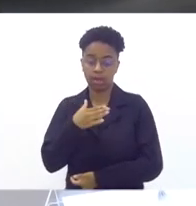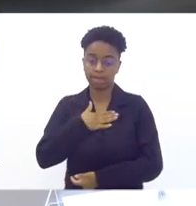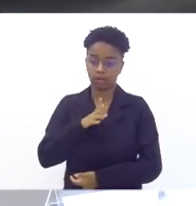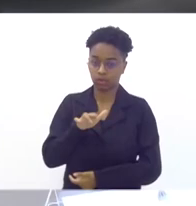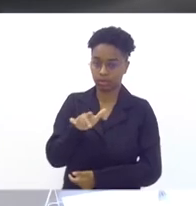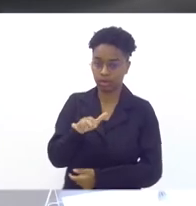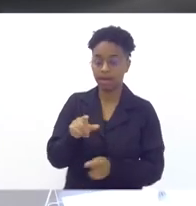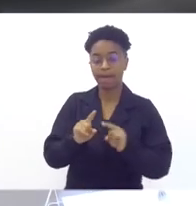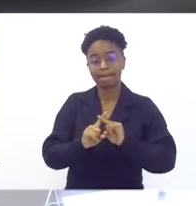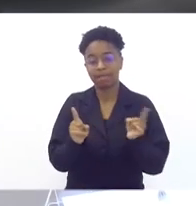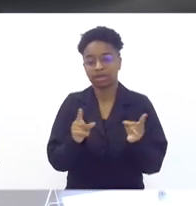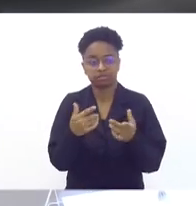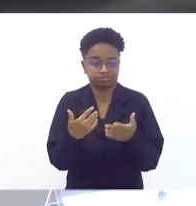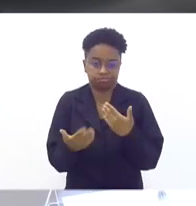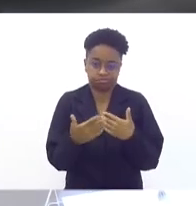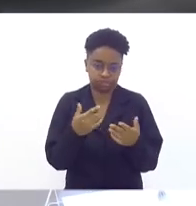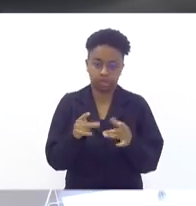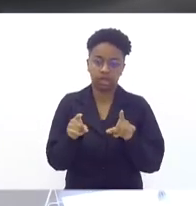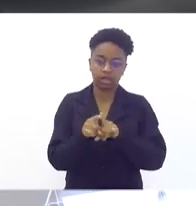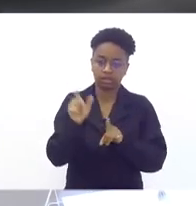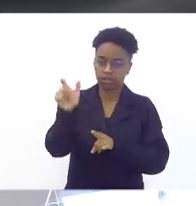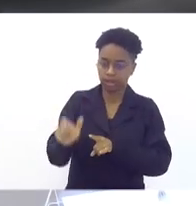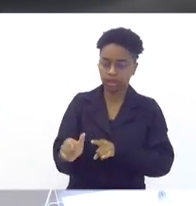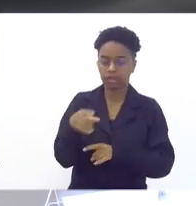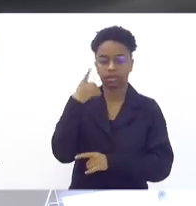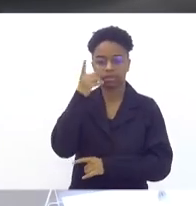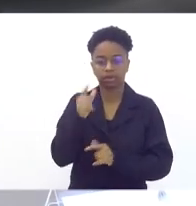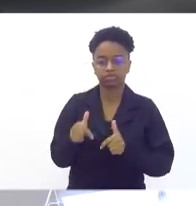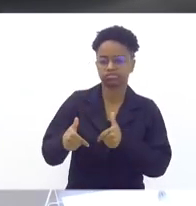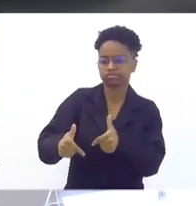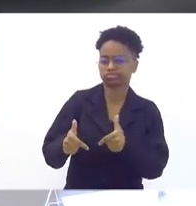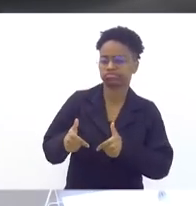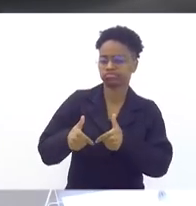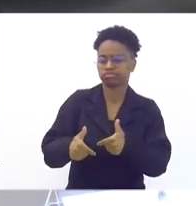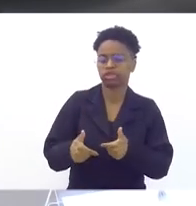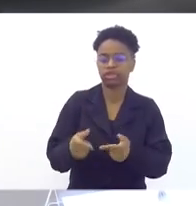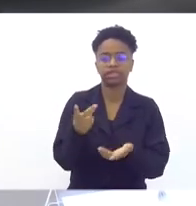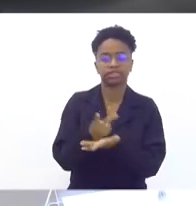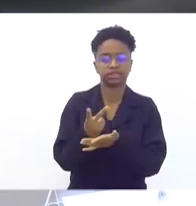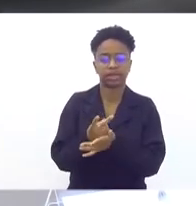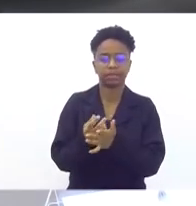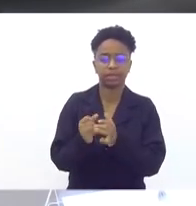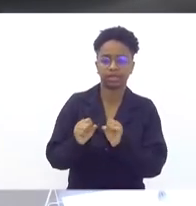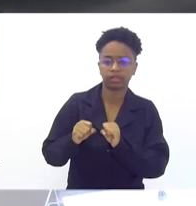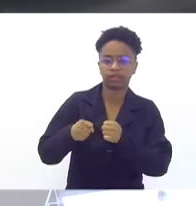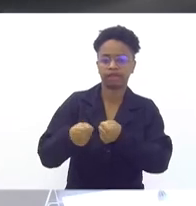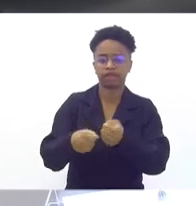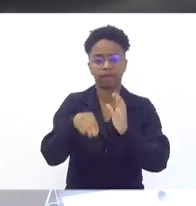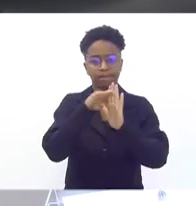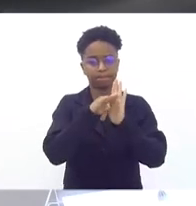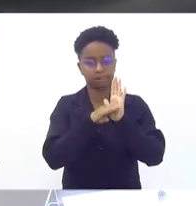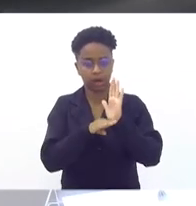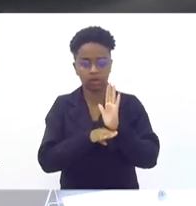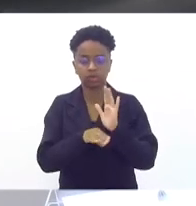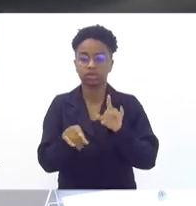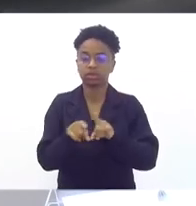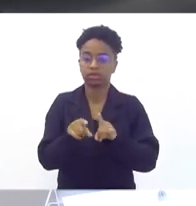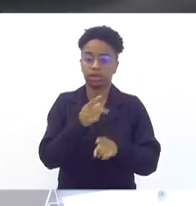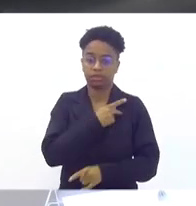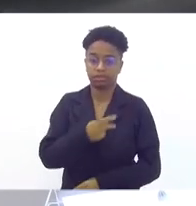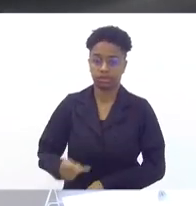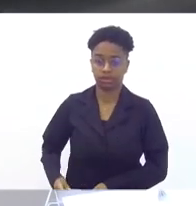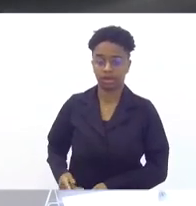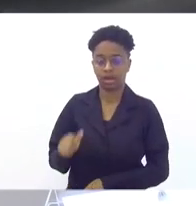independente de ser irmão Deputado sempre atuando atuante sempre defensor das pautas que fizeram chegar até aqui e o presidente